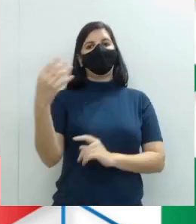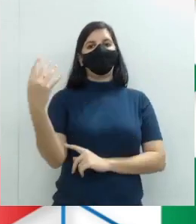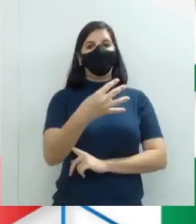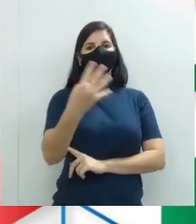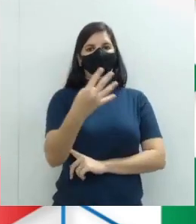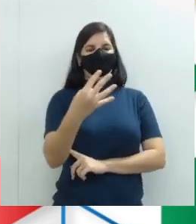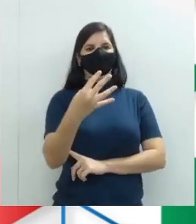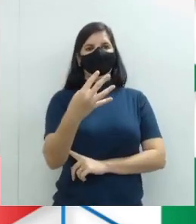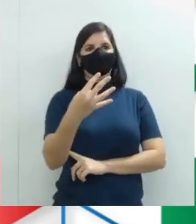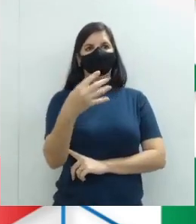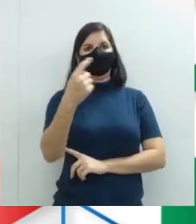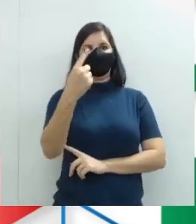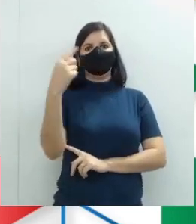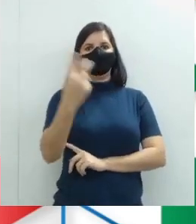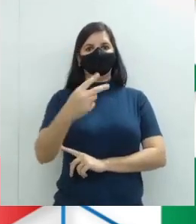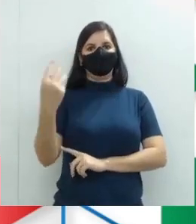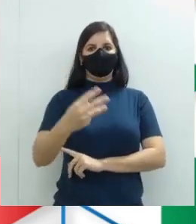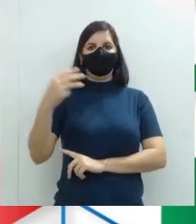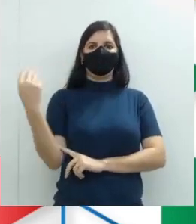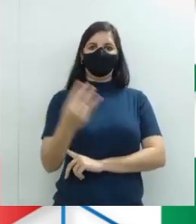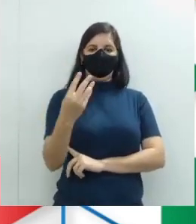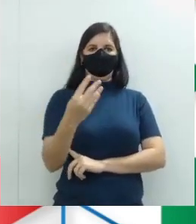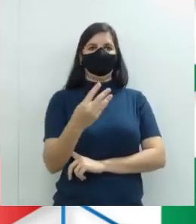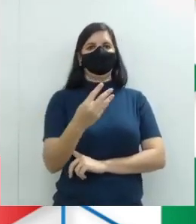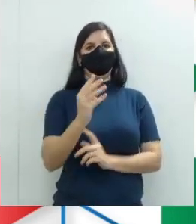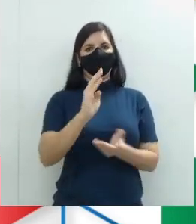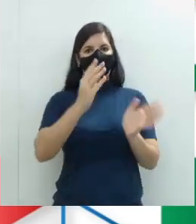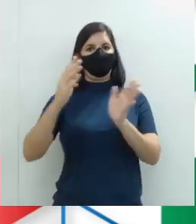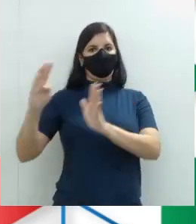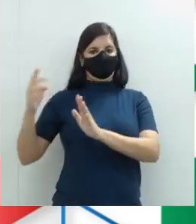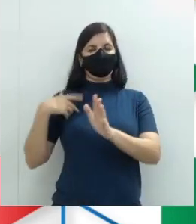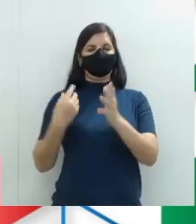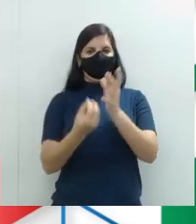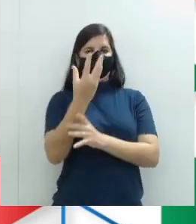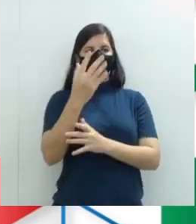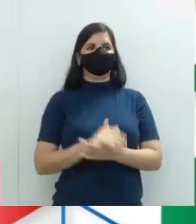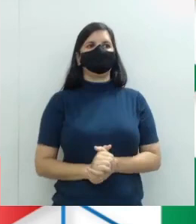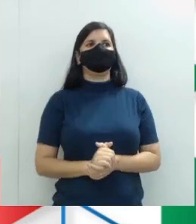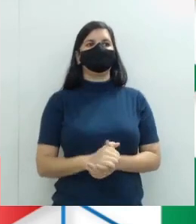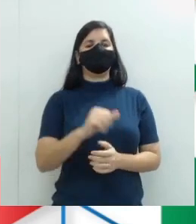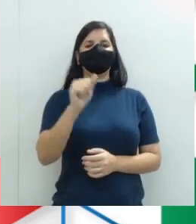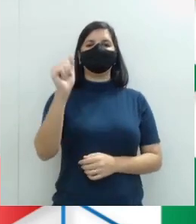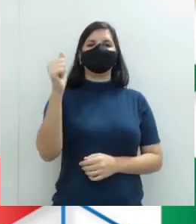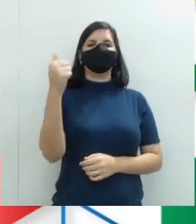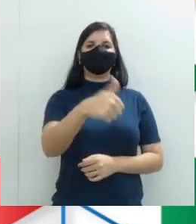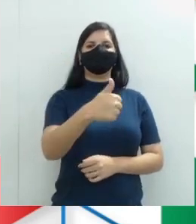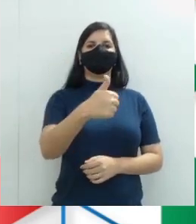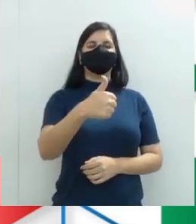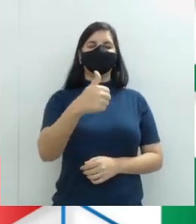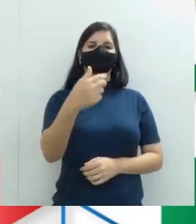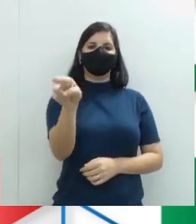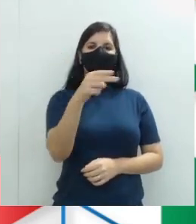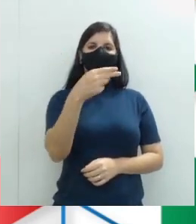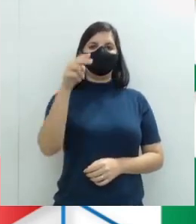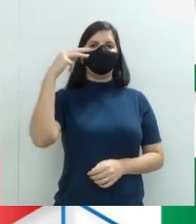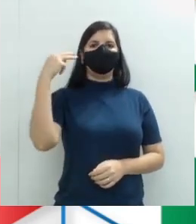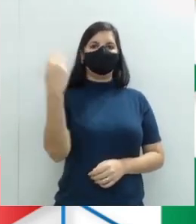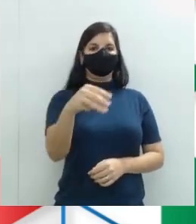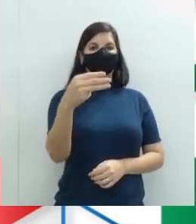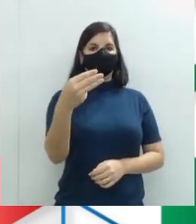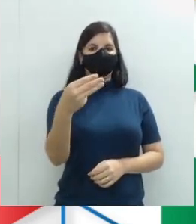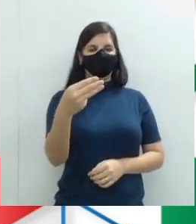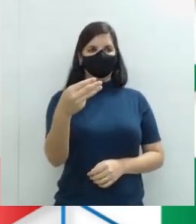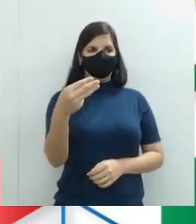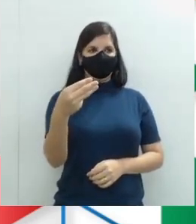os 4 primeiros termos dessa sequência a partir disso aí. Então, o primeiro termo dessa sequência é o